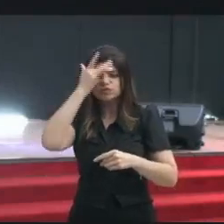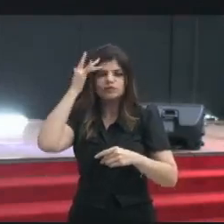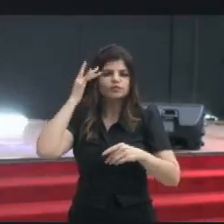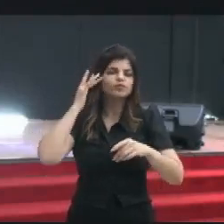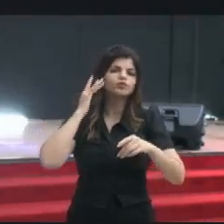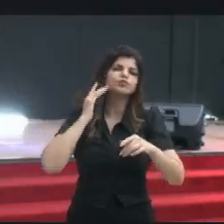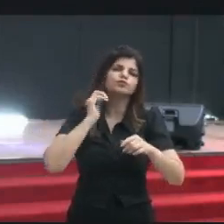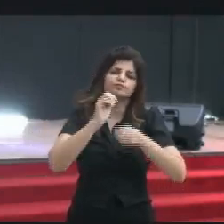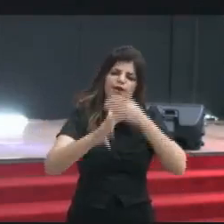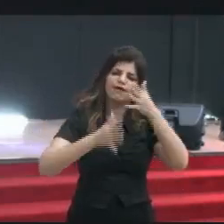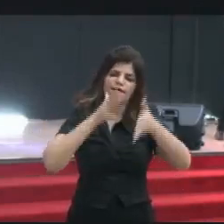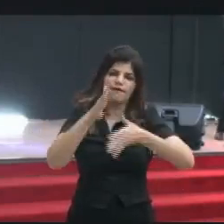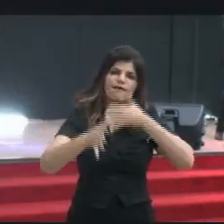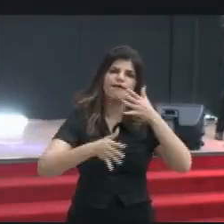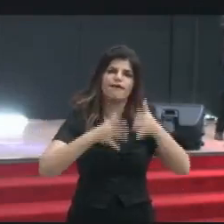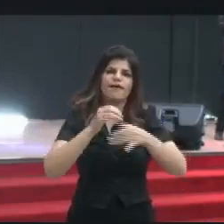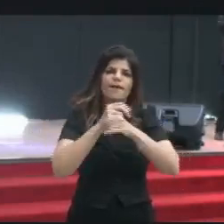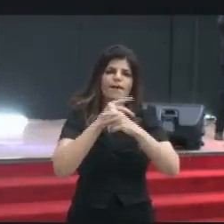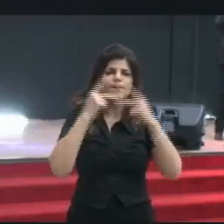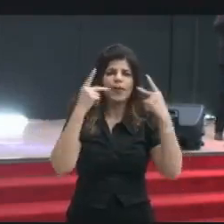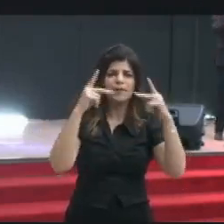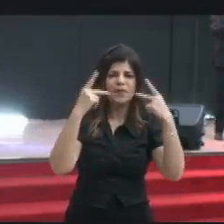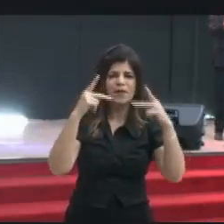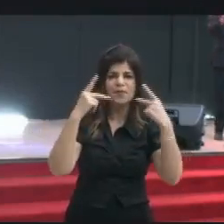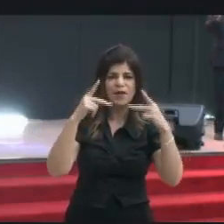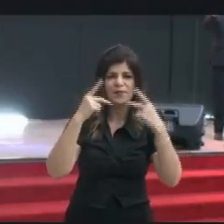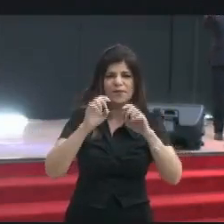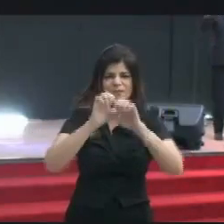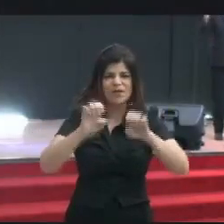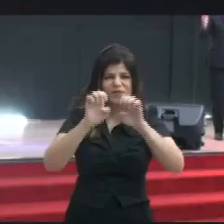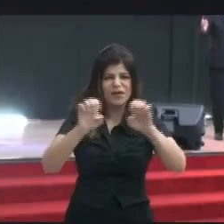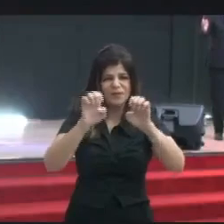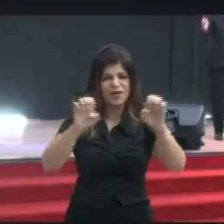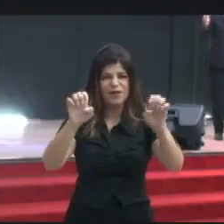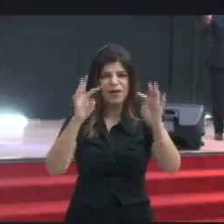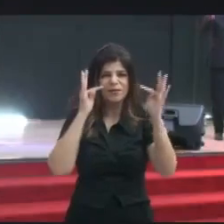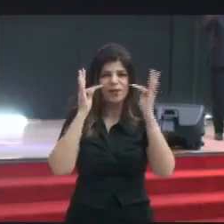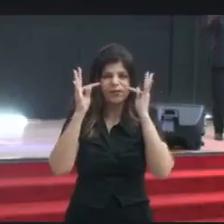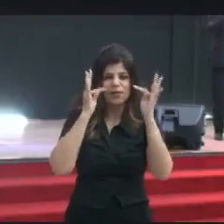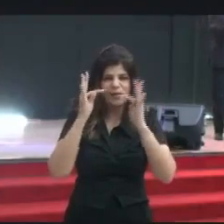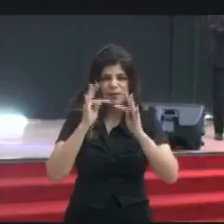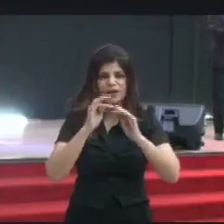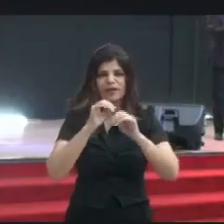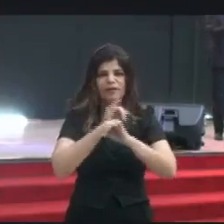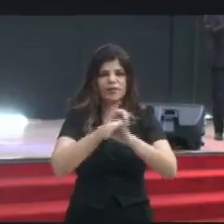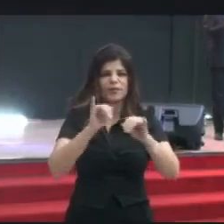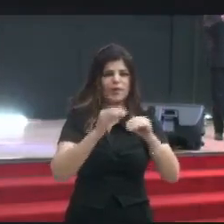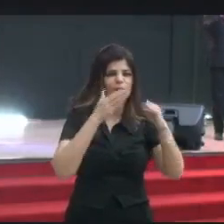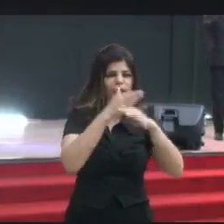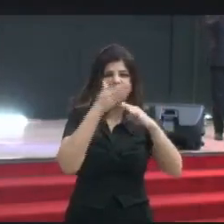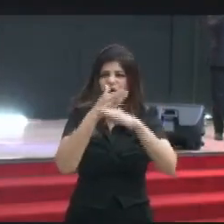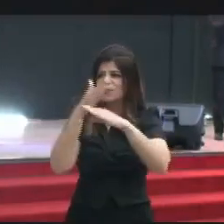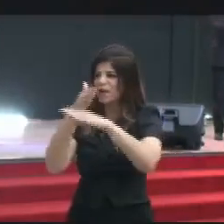a igreja pregava, testemunhava de casa em